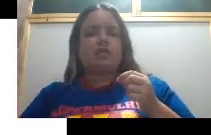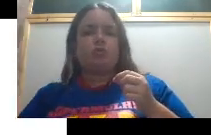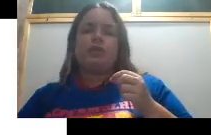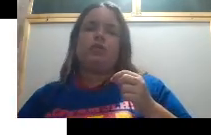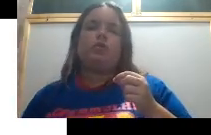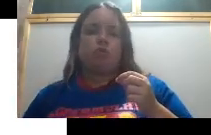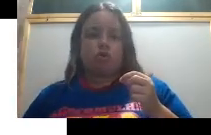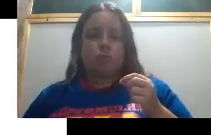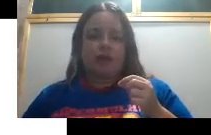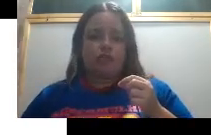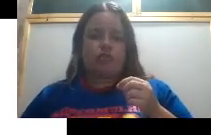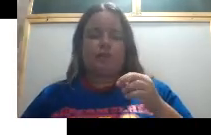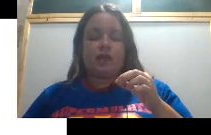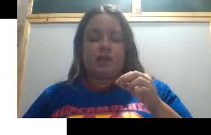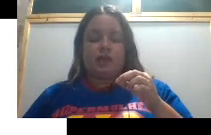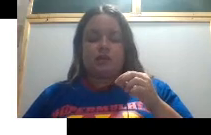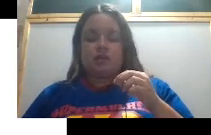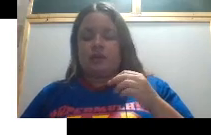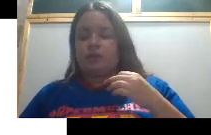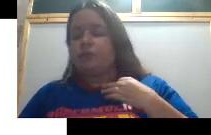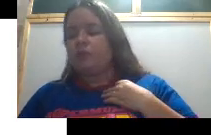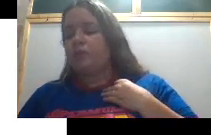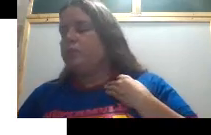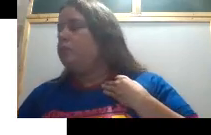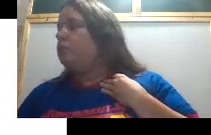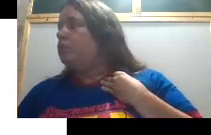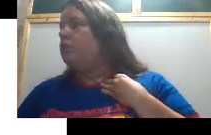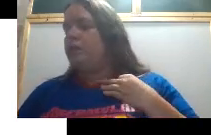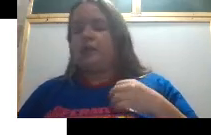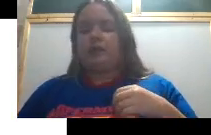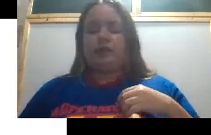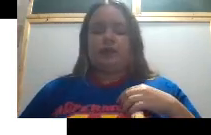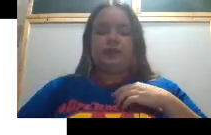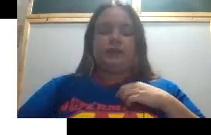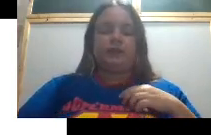governando quem está assumindo o nosso país certo